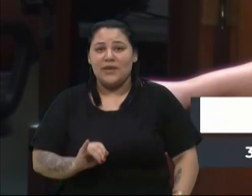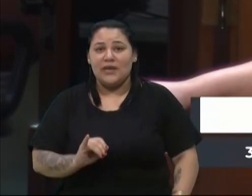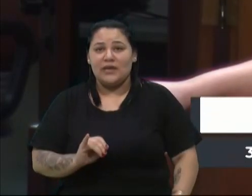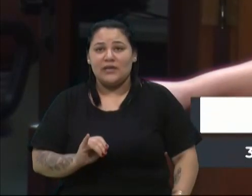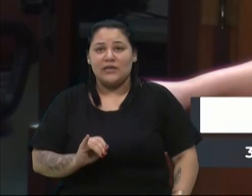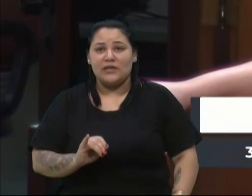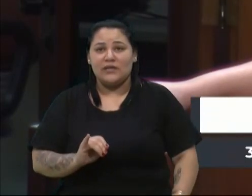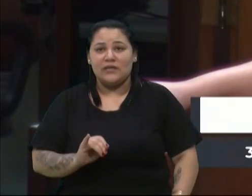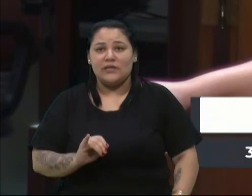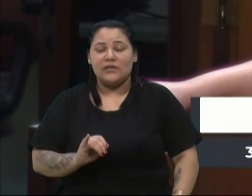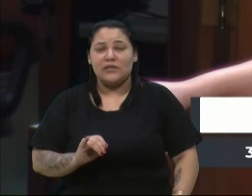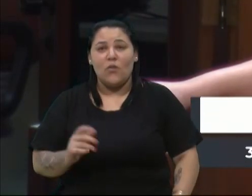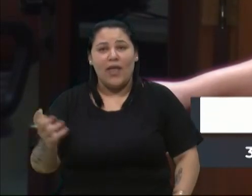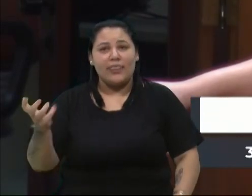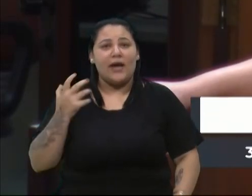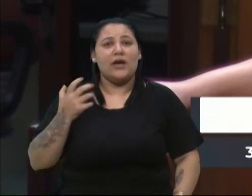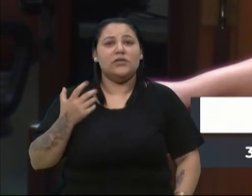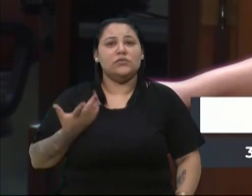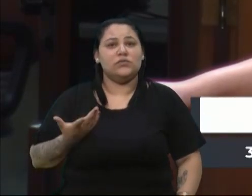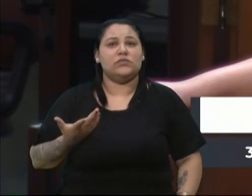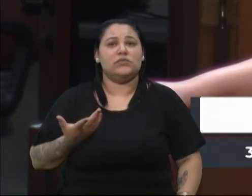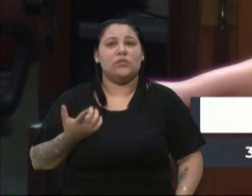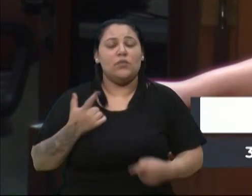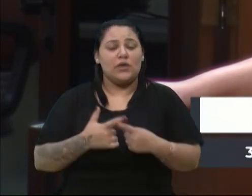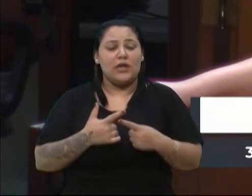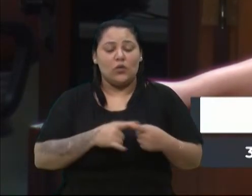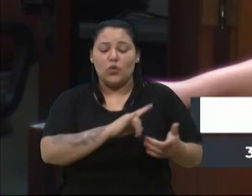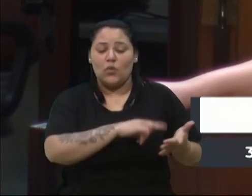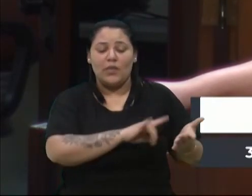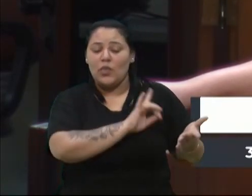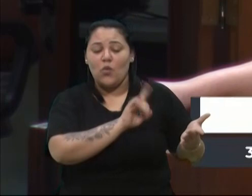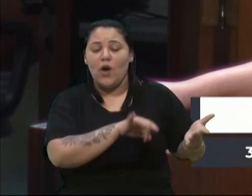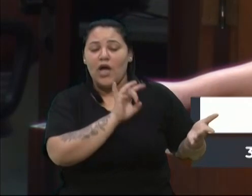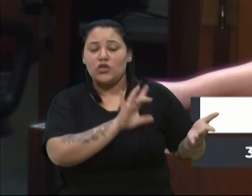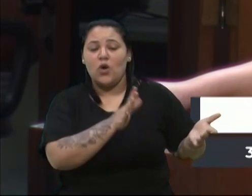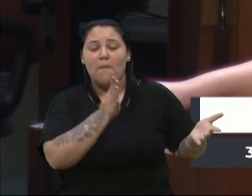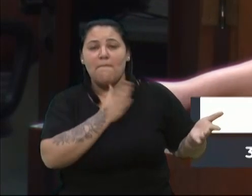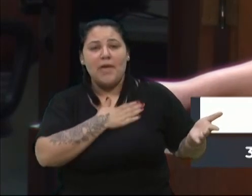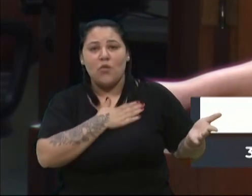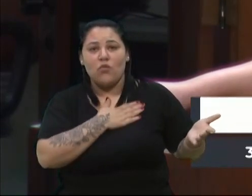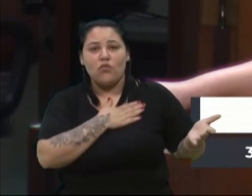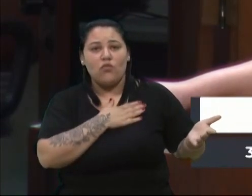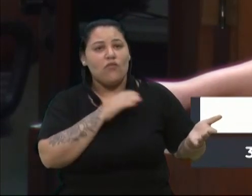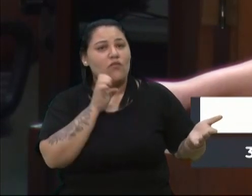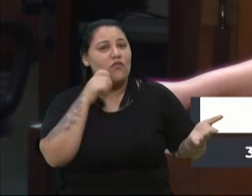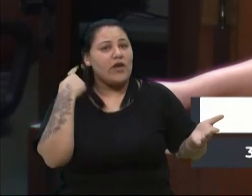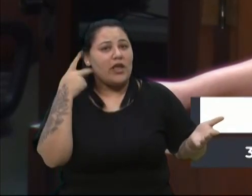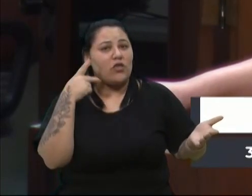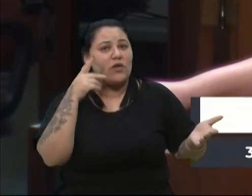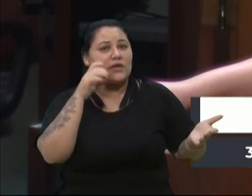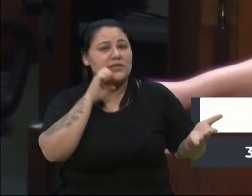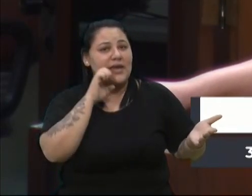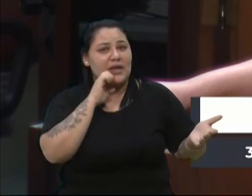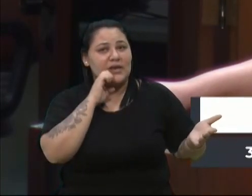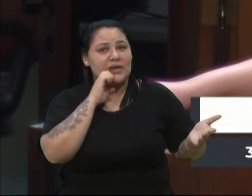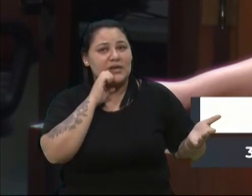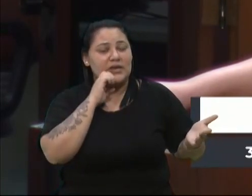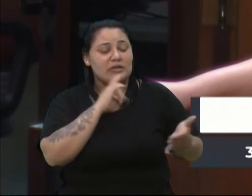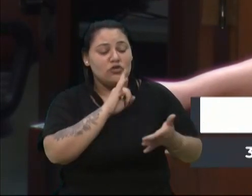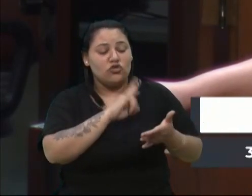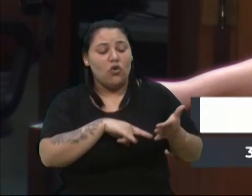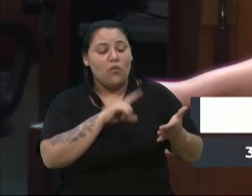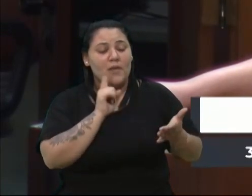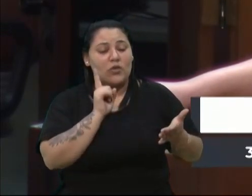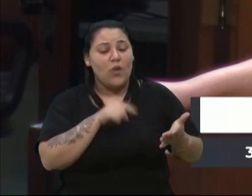desrespeitada, pois esse relatório não será meu, enquanto vereadora Estela Balardim. Esse relatório será da CPI.